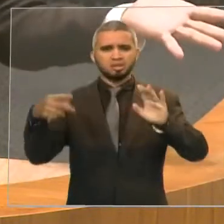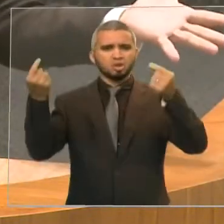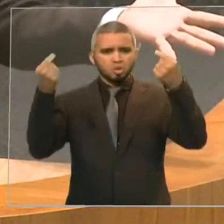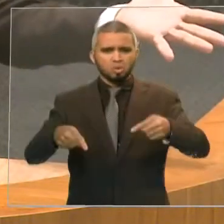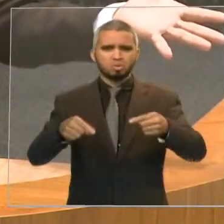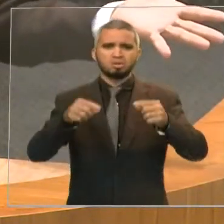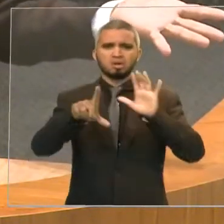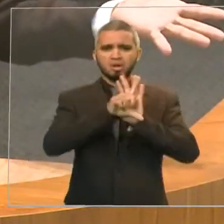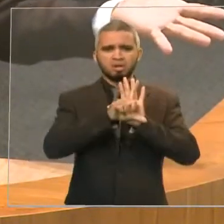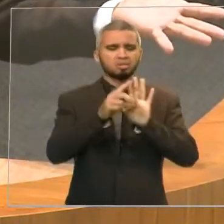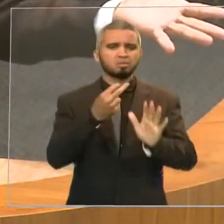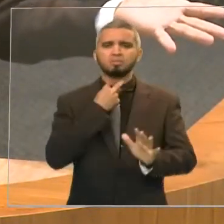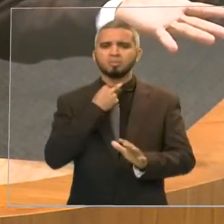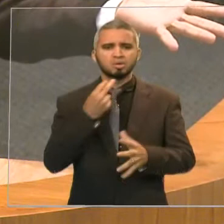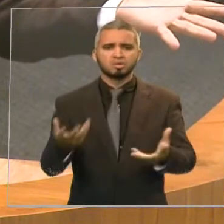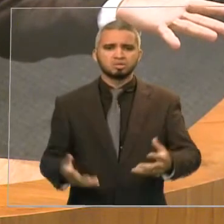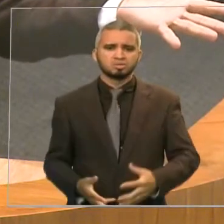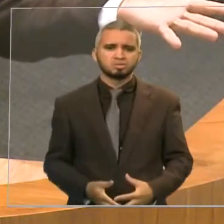lei.